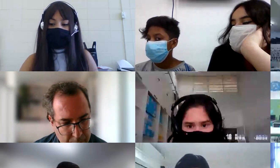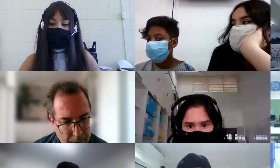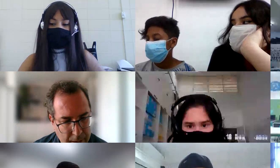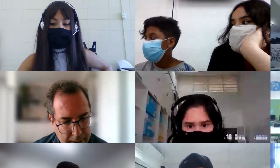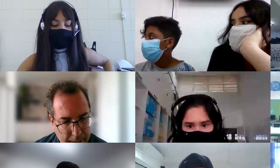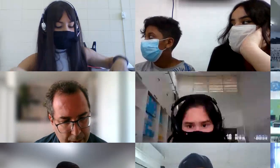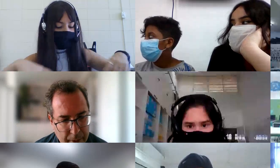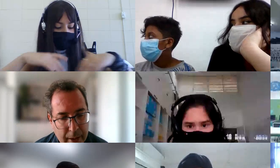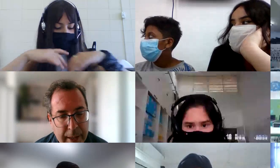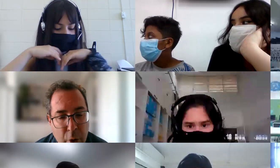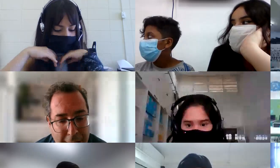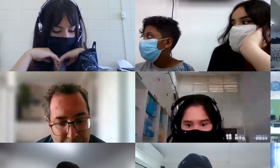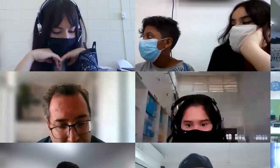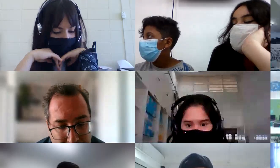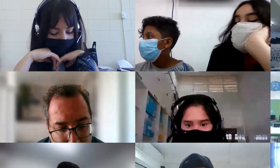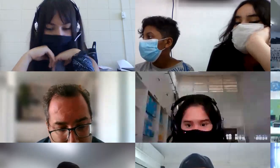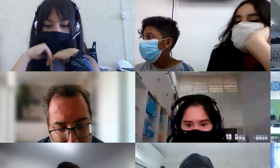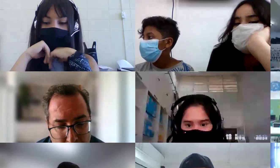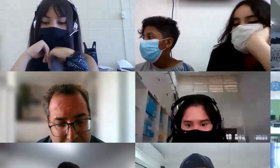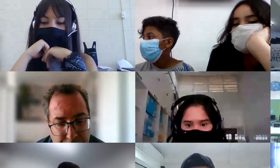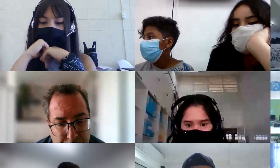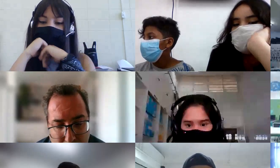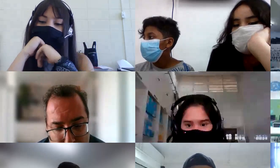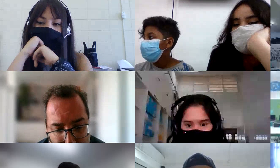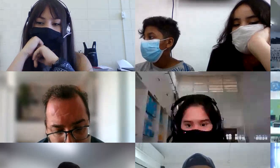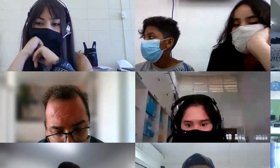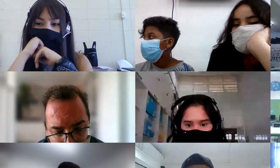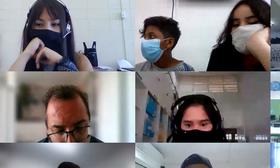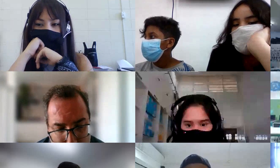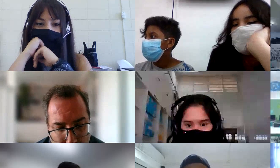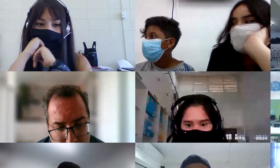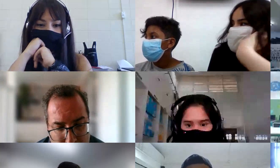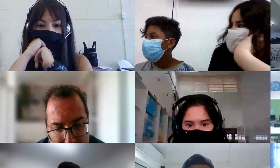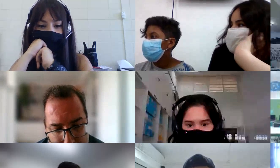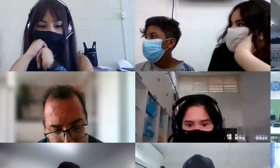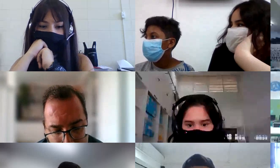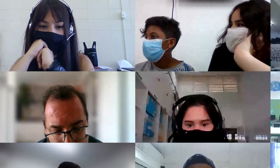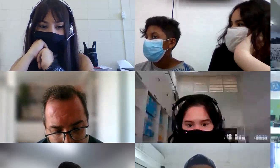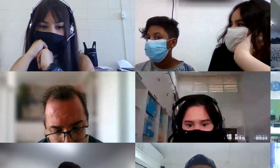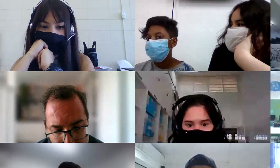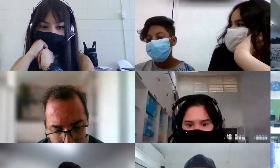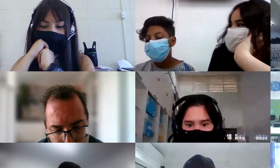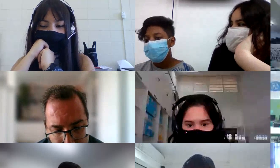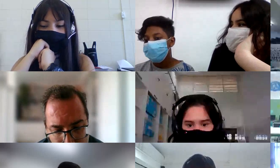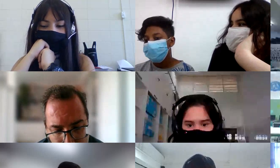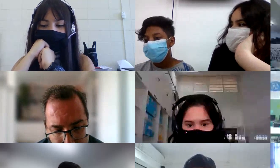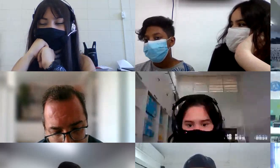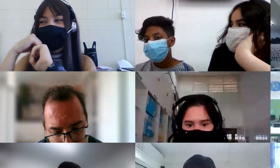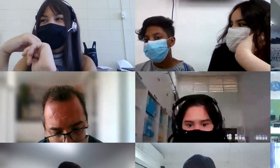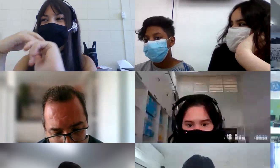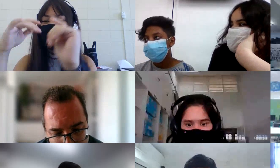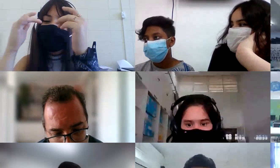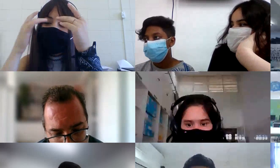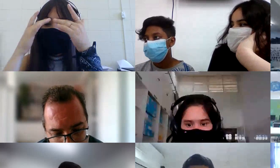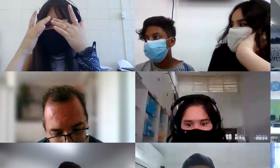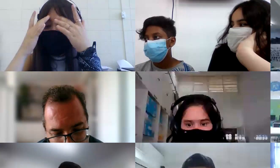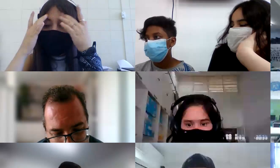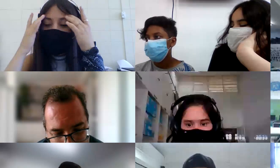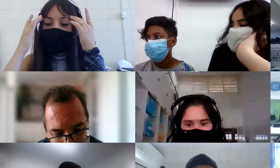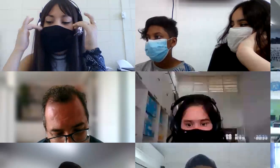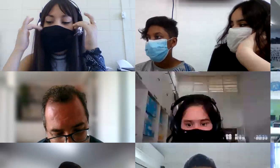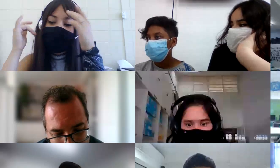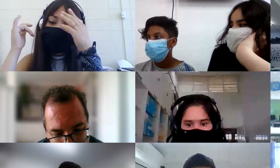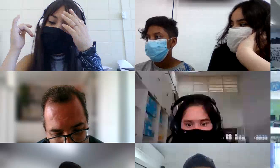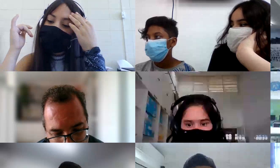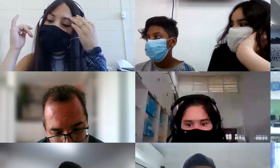muito, sabe? Deu mais conhecimento, a gente tira dúvida, mais ou menos. Legal. Nicolas, valeu ou era melhor ter assistido o reprise do jogo do Palmeiras? Não, valeu sim, muito a